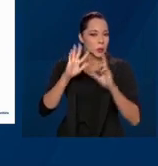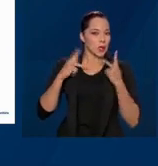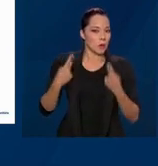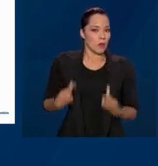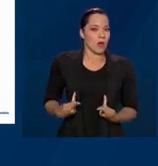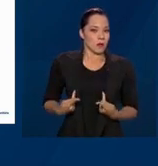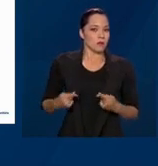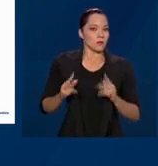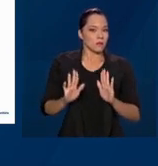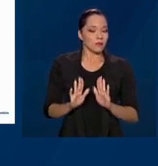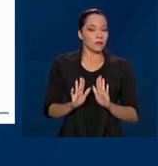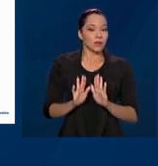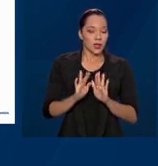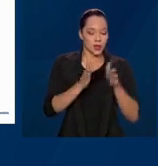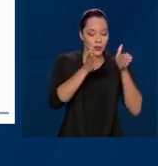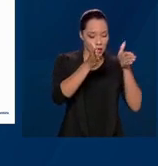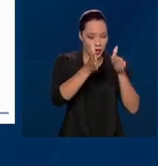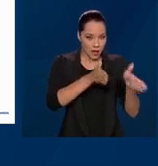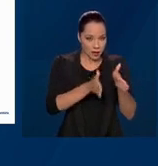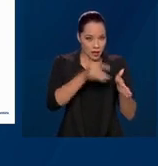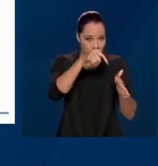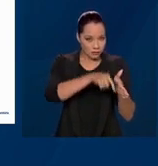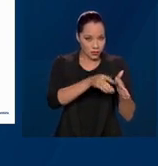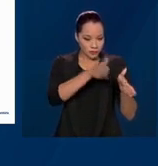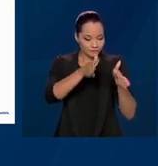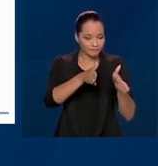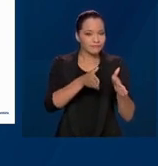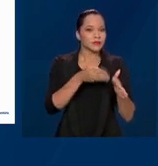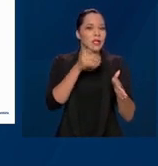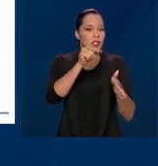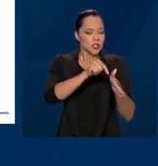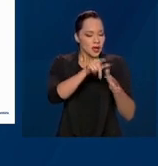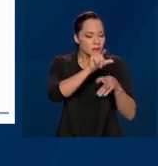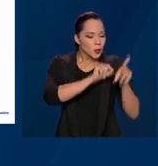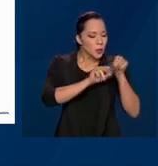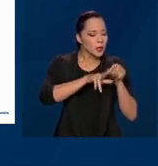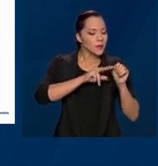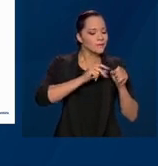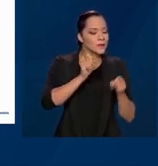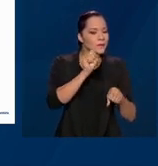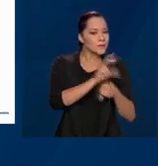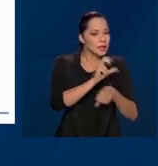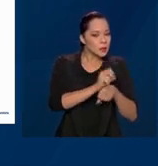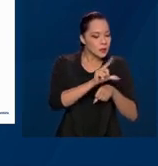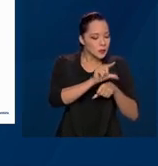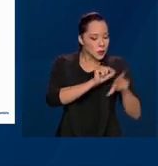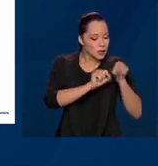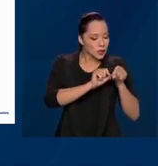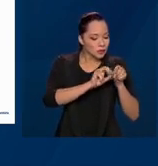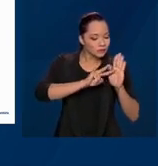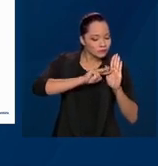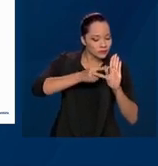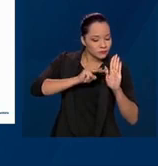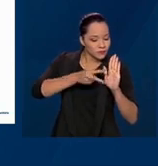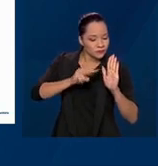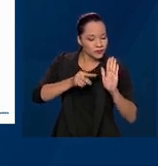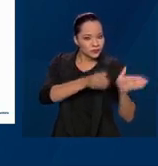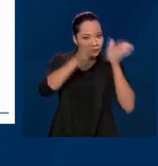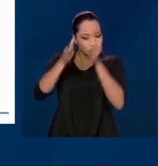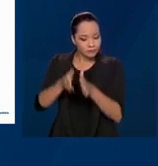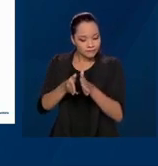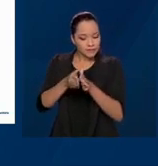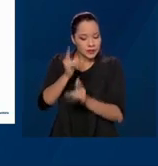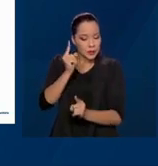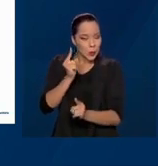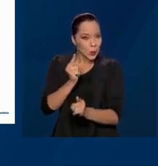Então, depois daquela etapa em que se selecionou o vírus mais adequado, se replicou e se